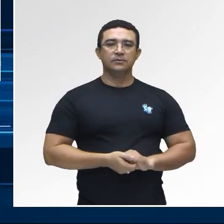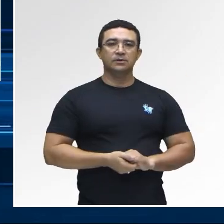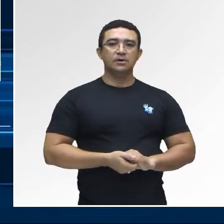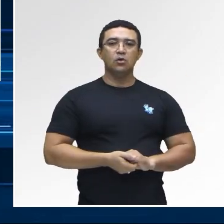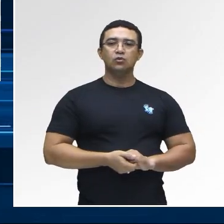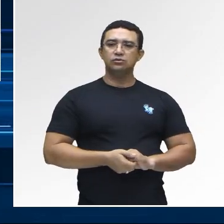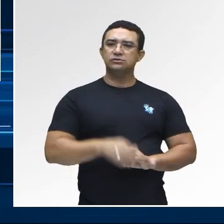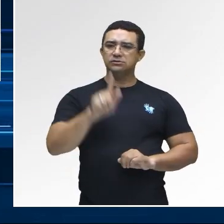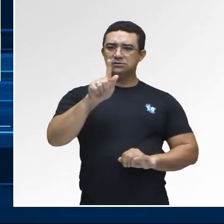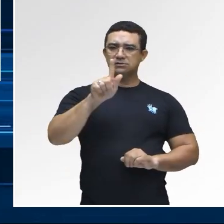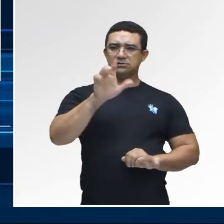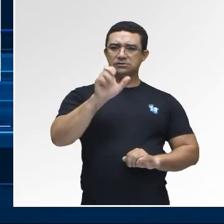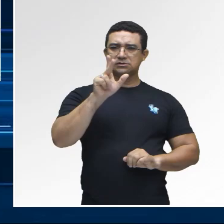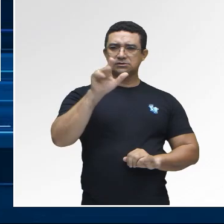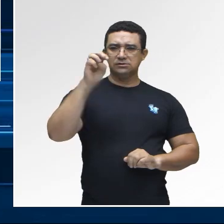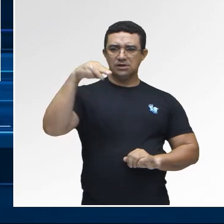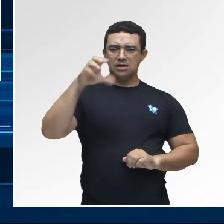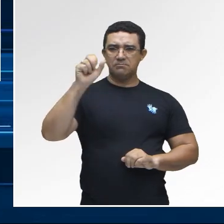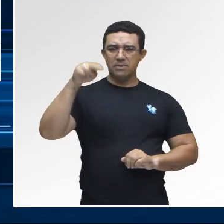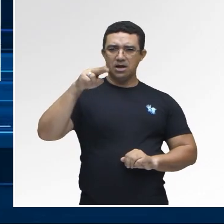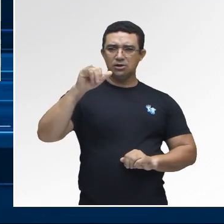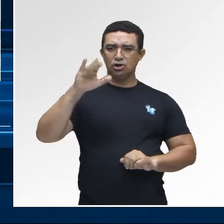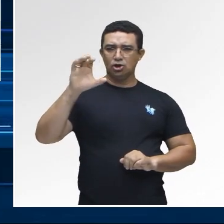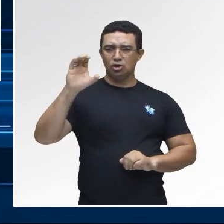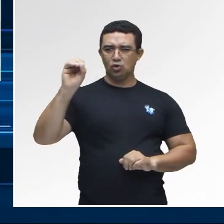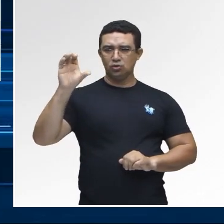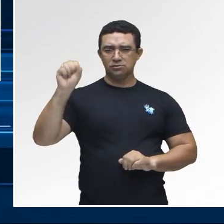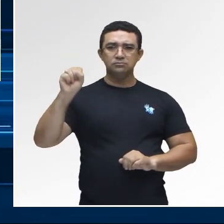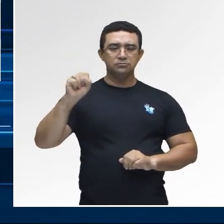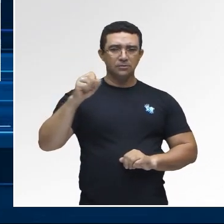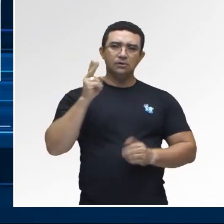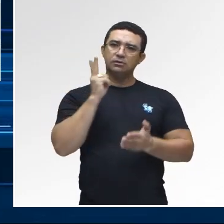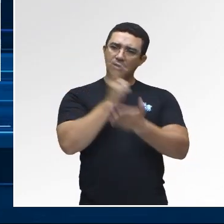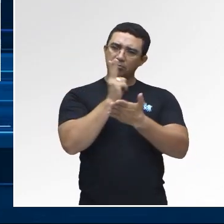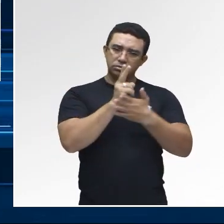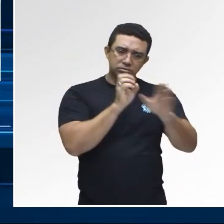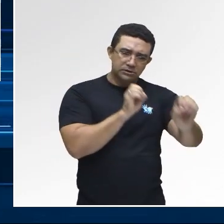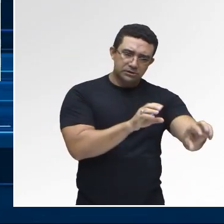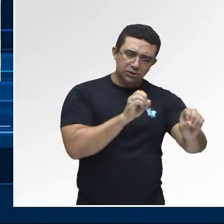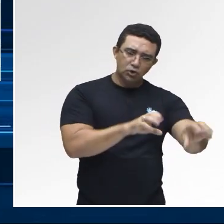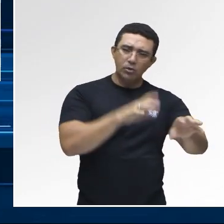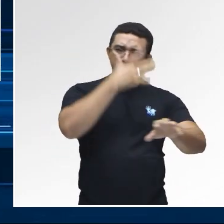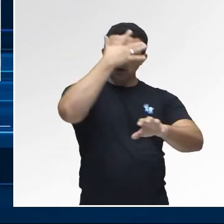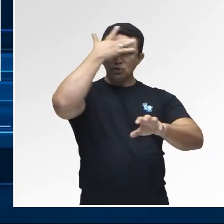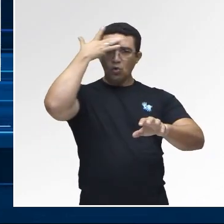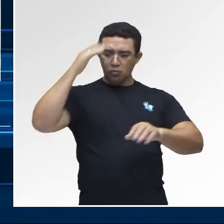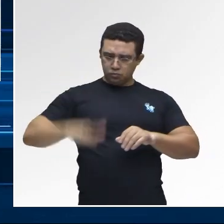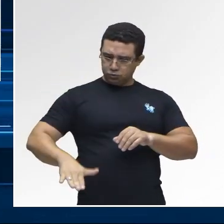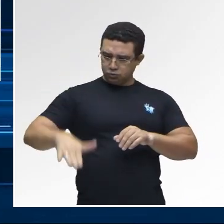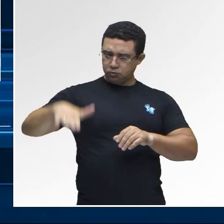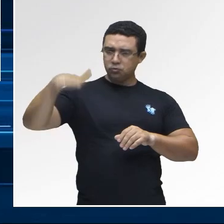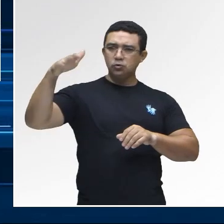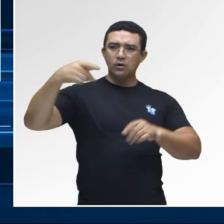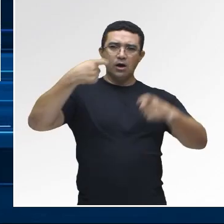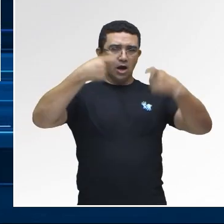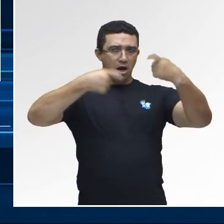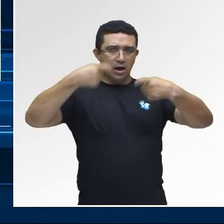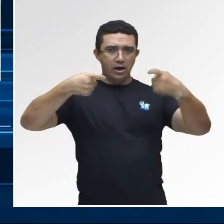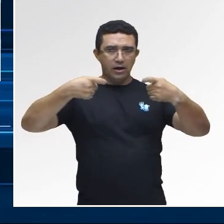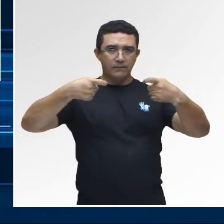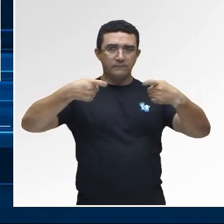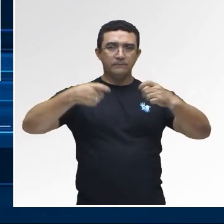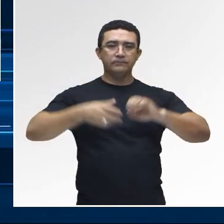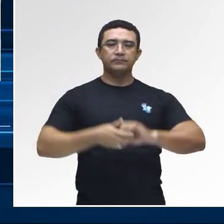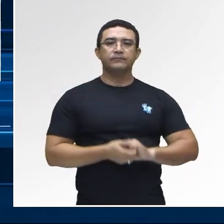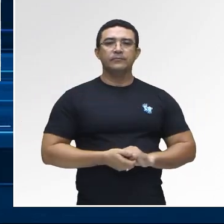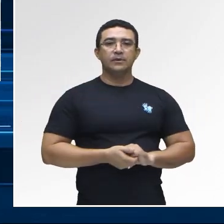característica primordial dos germanos. Porém, foi em contato com os romanos que os germânicos